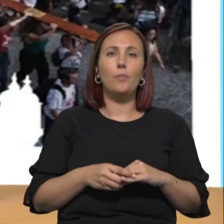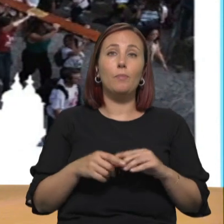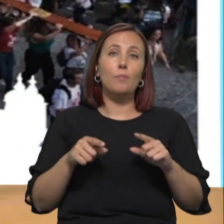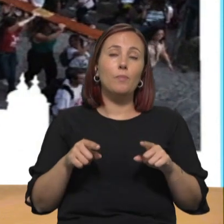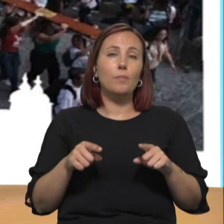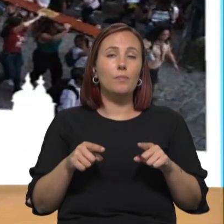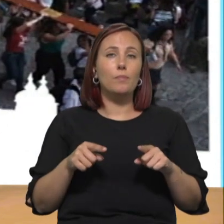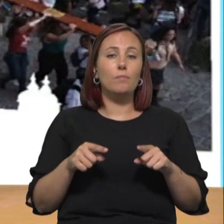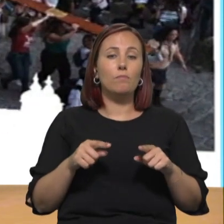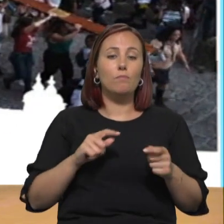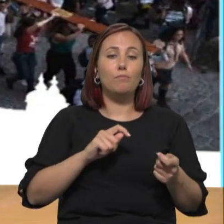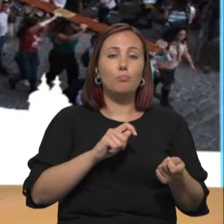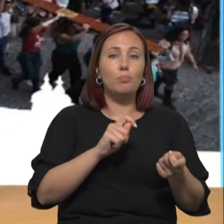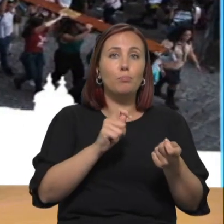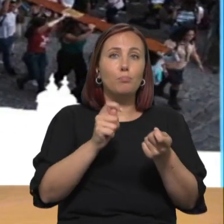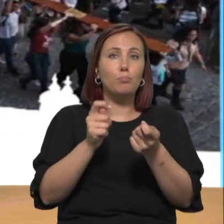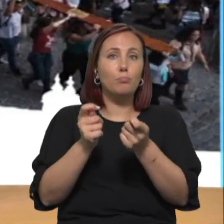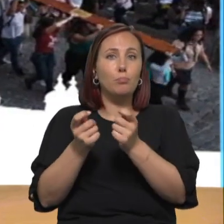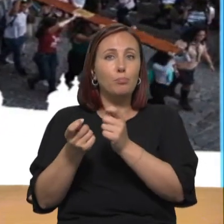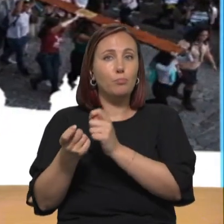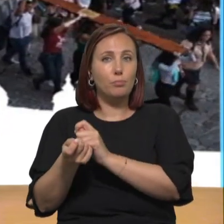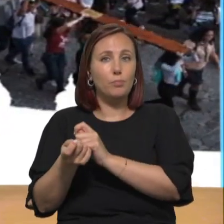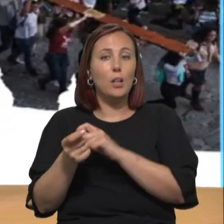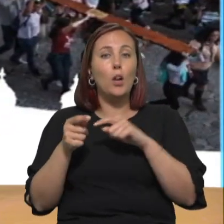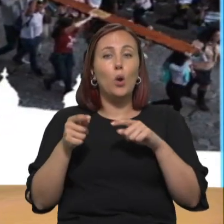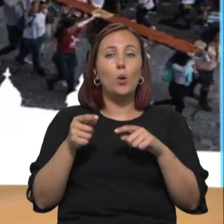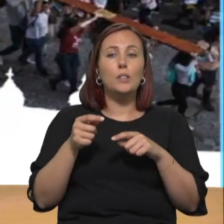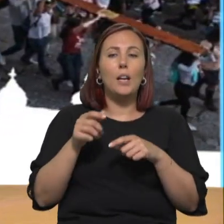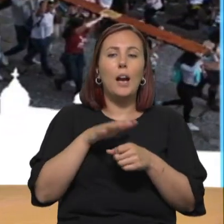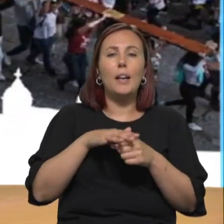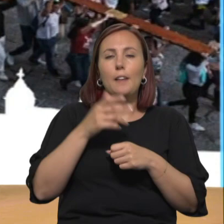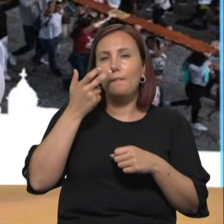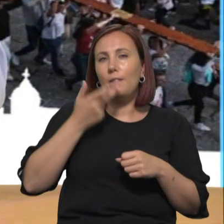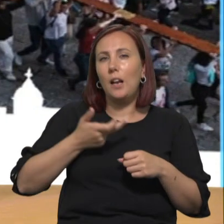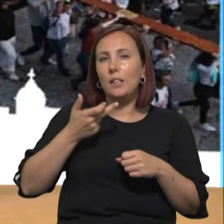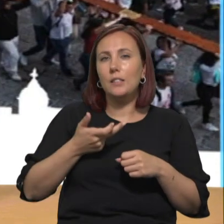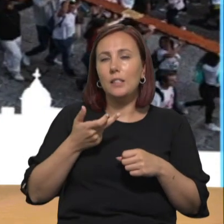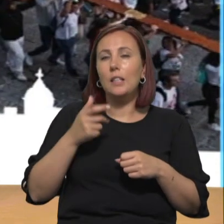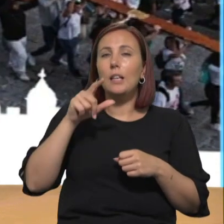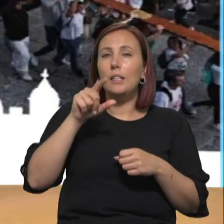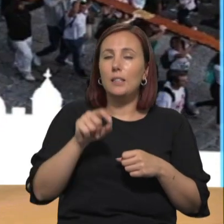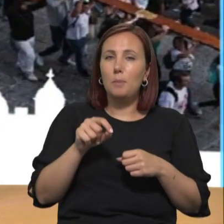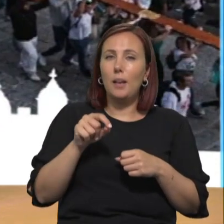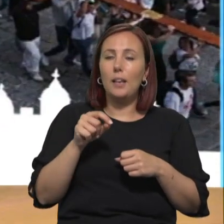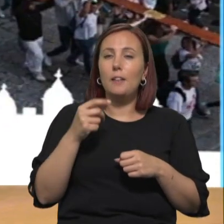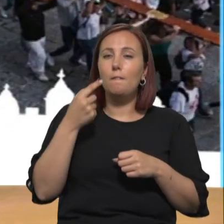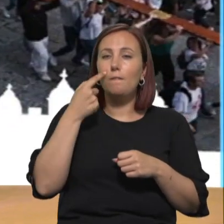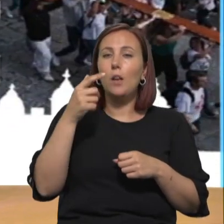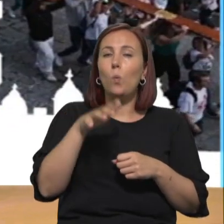coisas foram-se transformando. Hoje a precariedade projeta-se também, ou muito mais